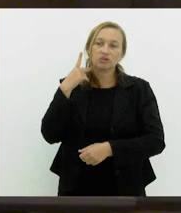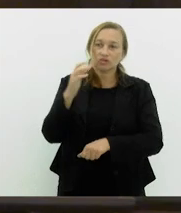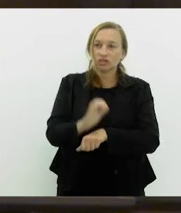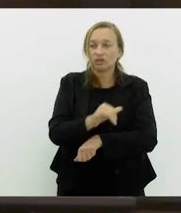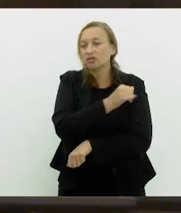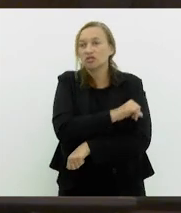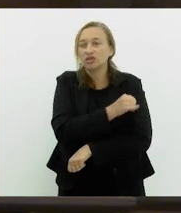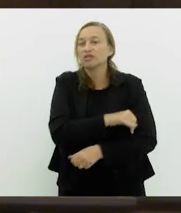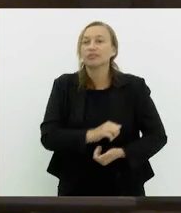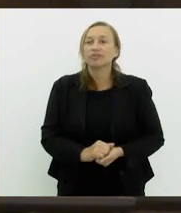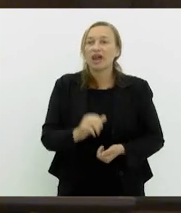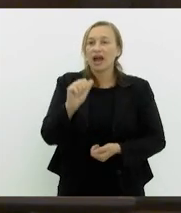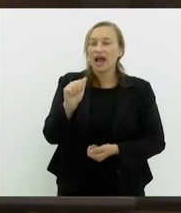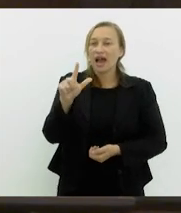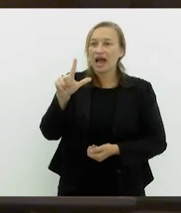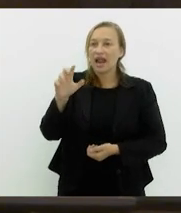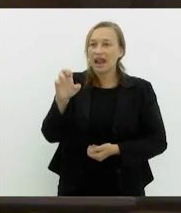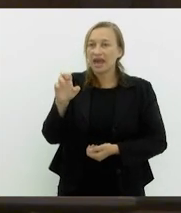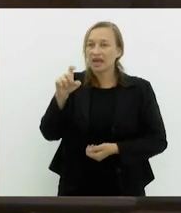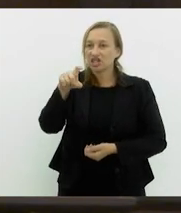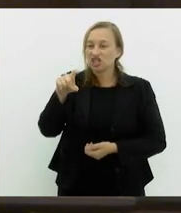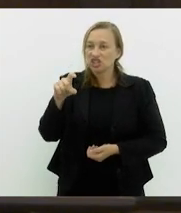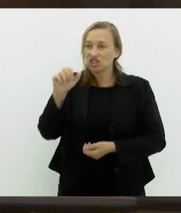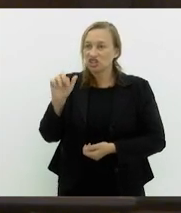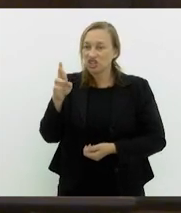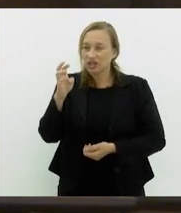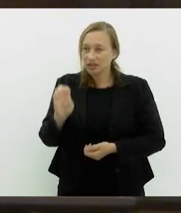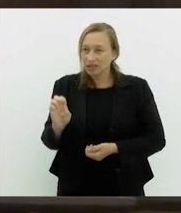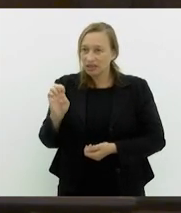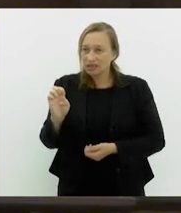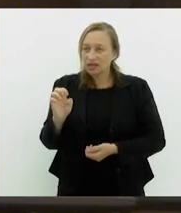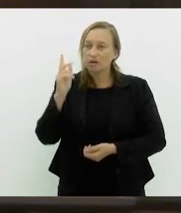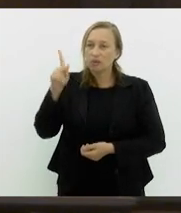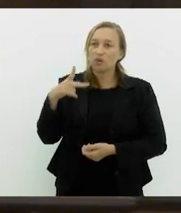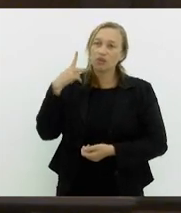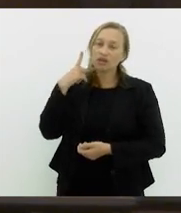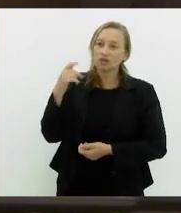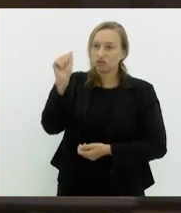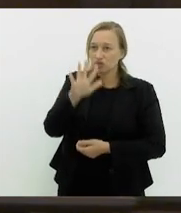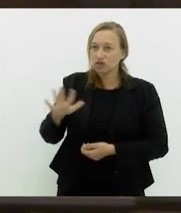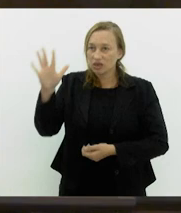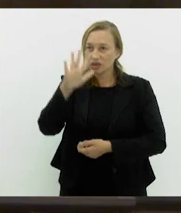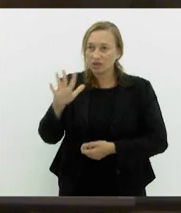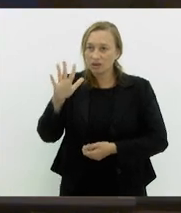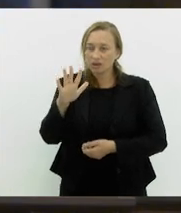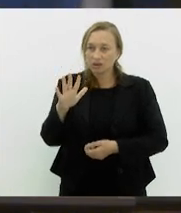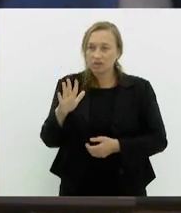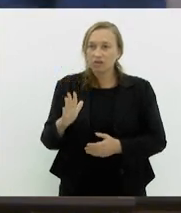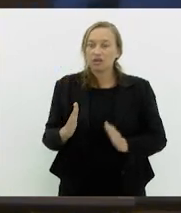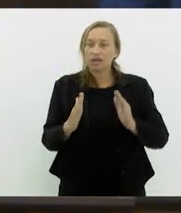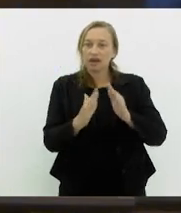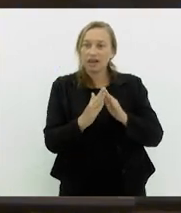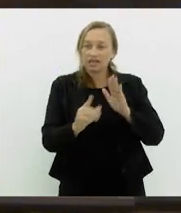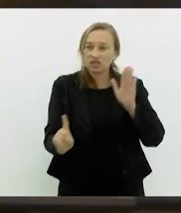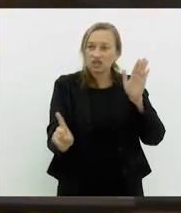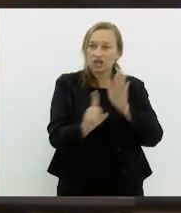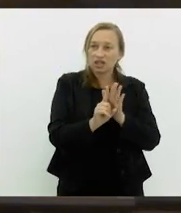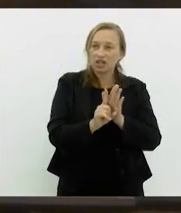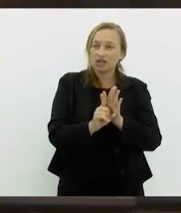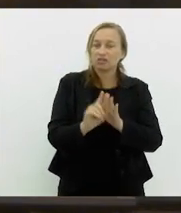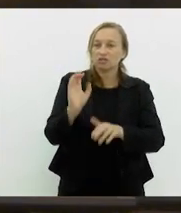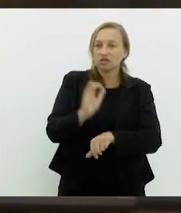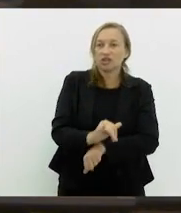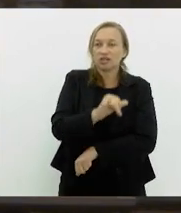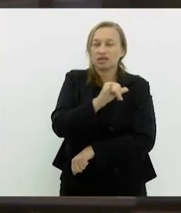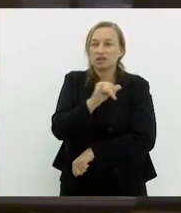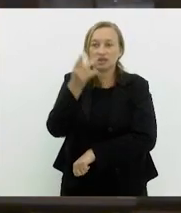Alexandre Isa Kimura, procurador-geral da Assembleia Legislativa do Estado de São Paulo.